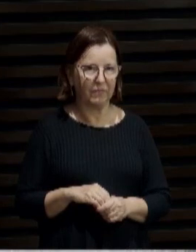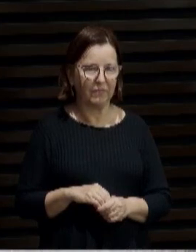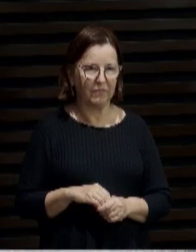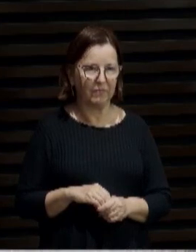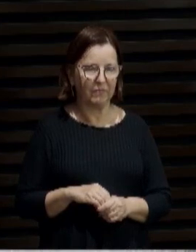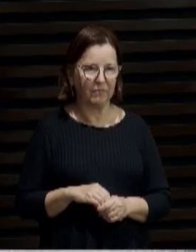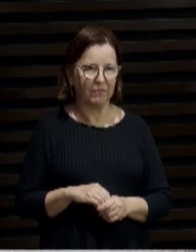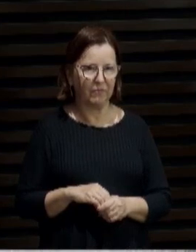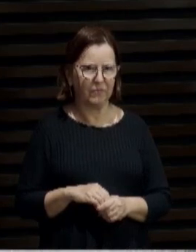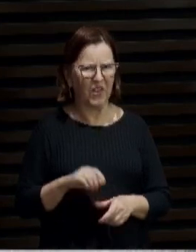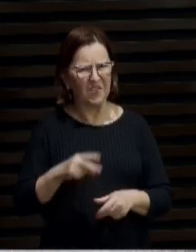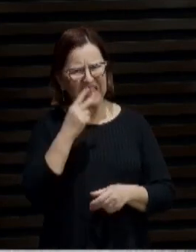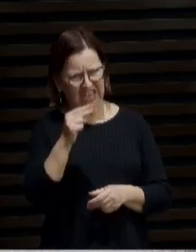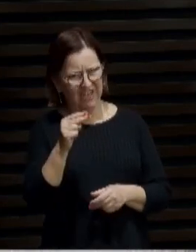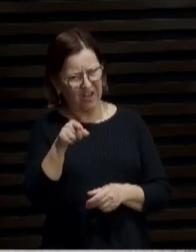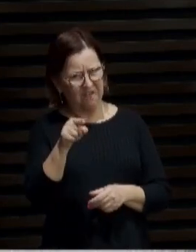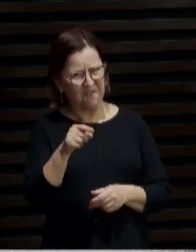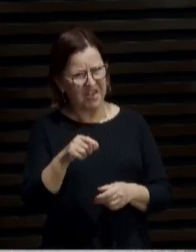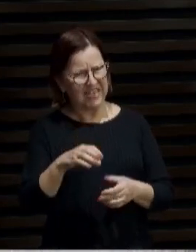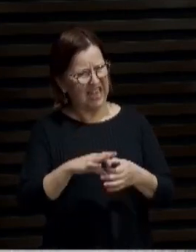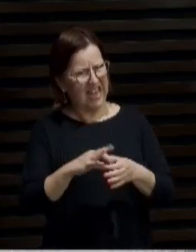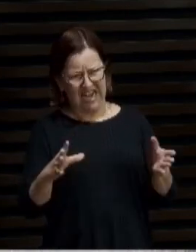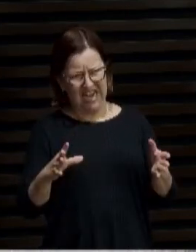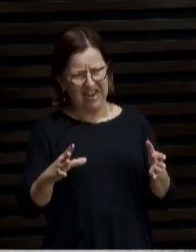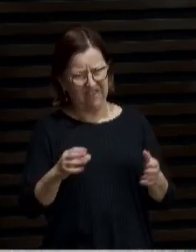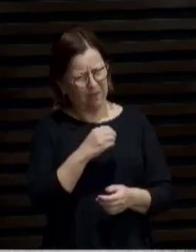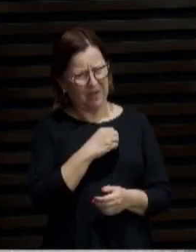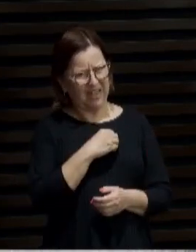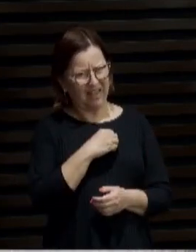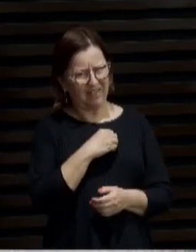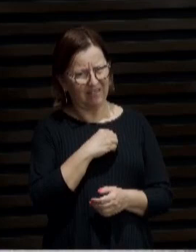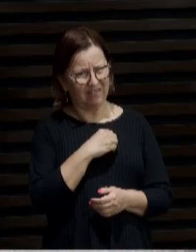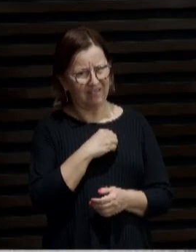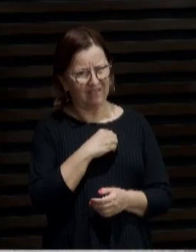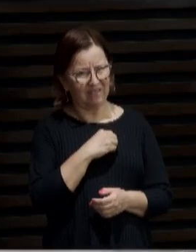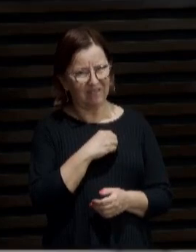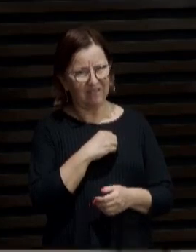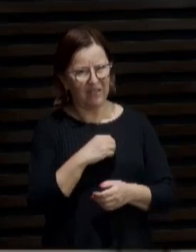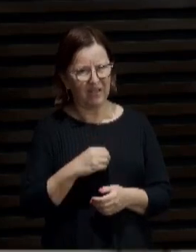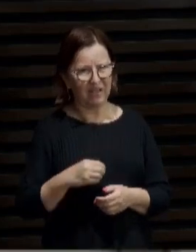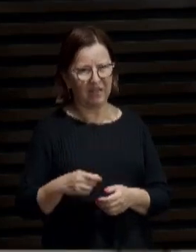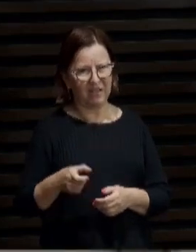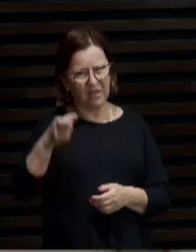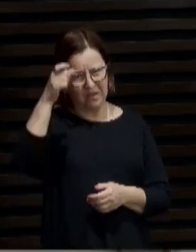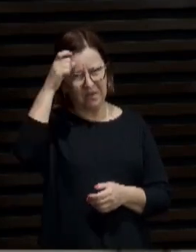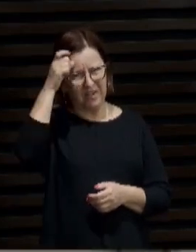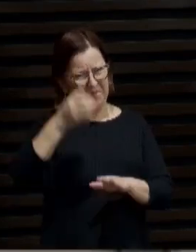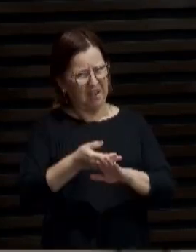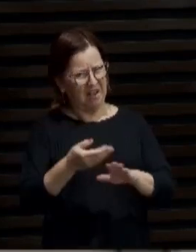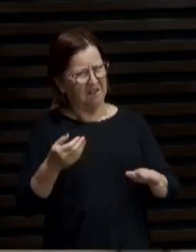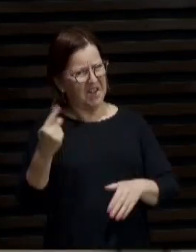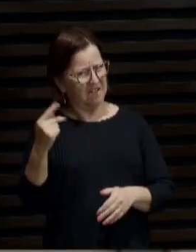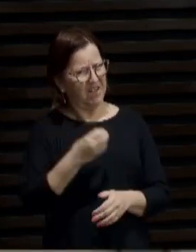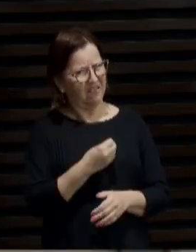Meu irmão, você acha que você está livre disso? Será que o diabo já fez isso na sua vida? Será que ele